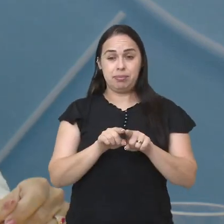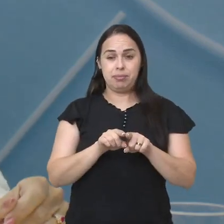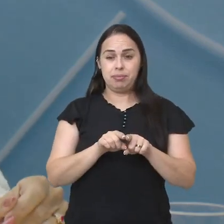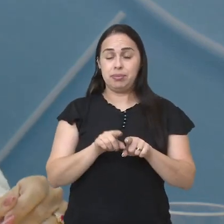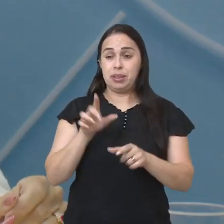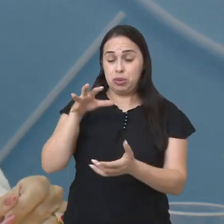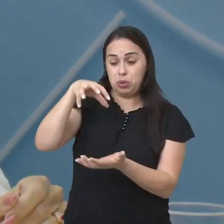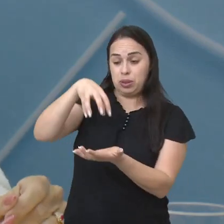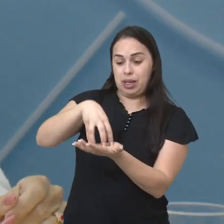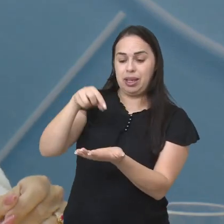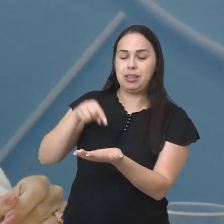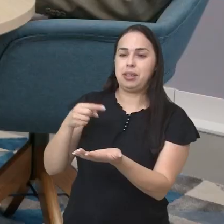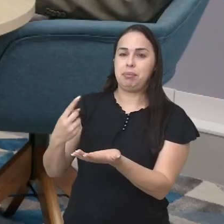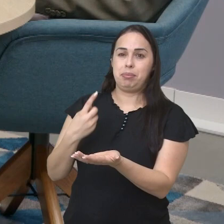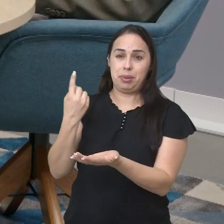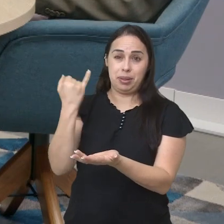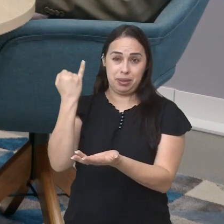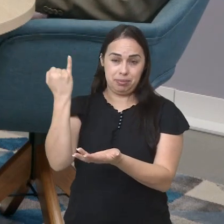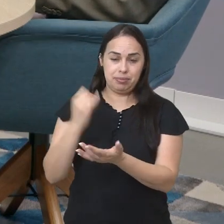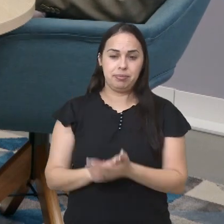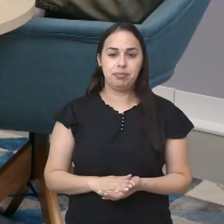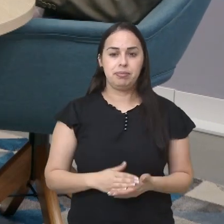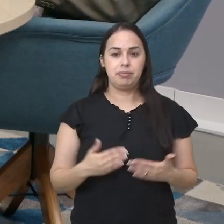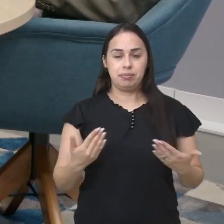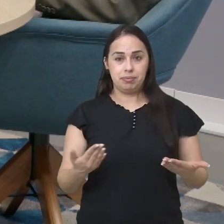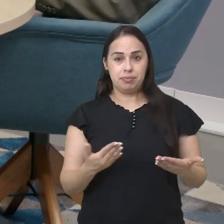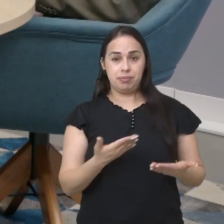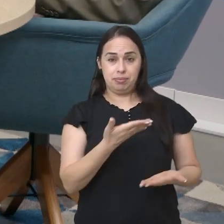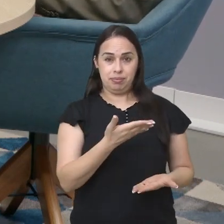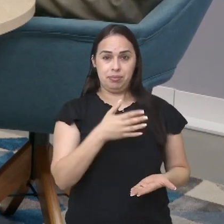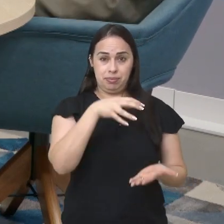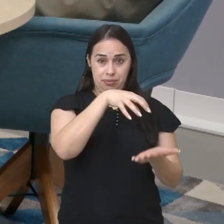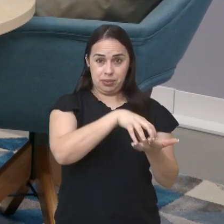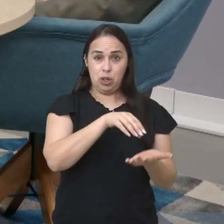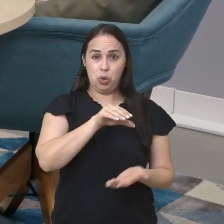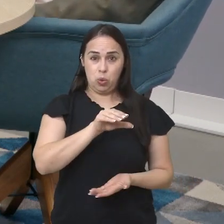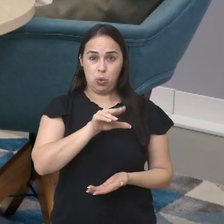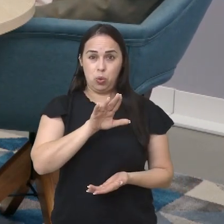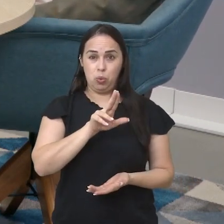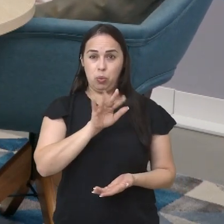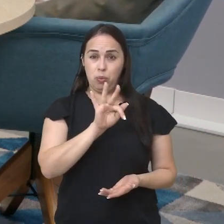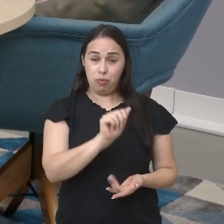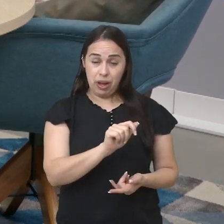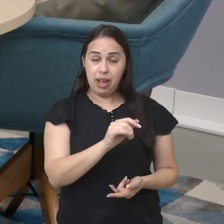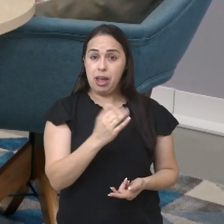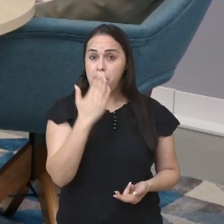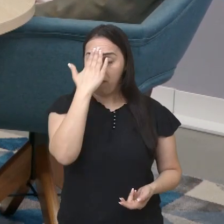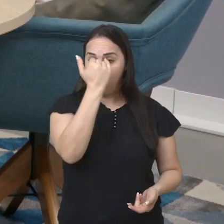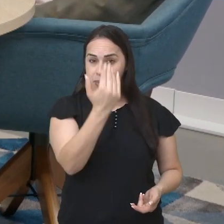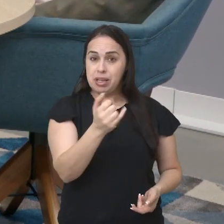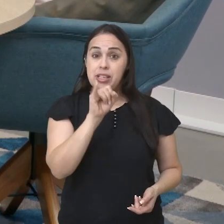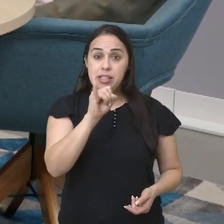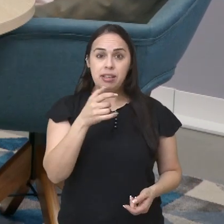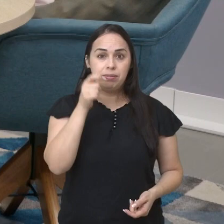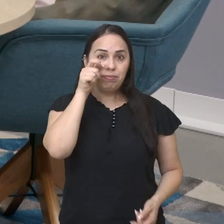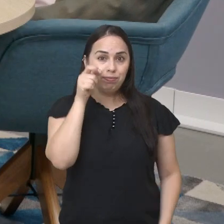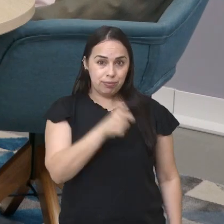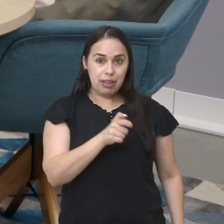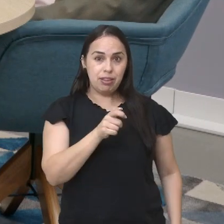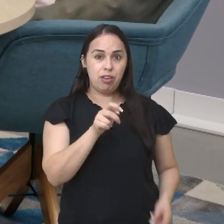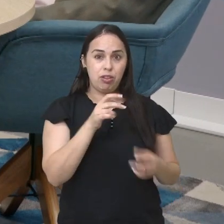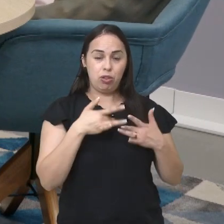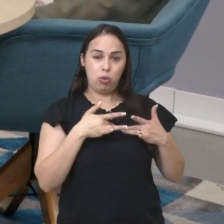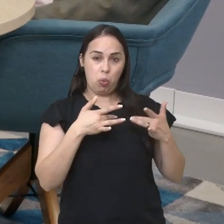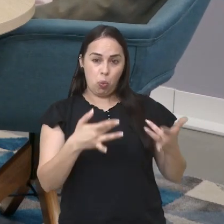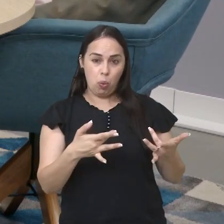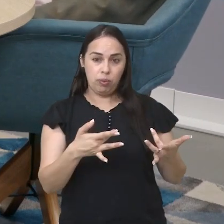das entidades. Bacana. No caso da CUFA, né, muito conhecida, quem tiver interesse em doar, dá para doar